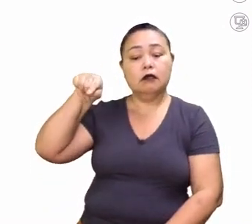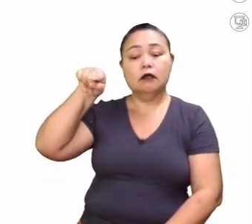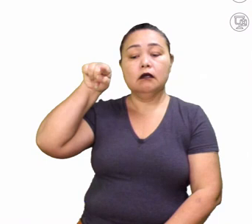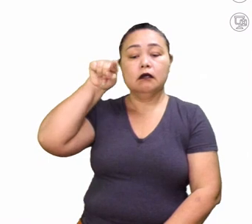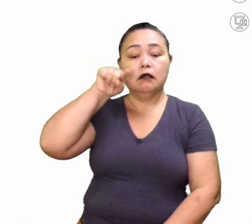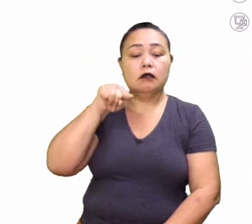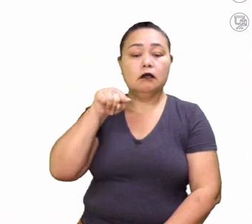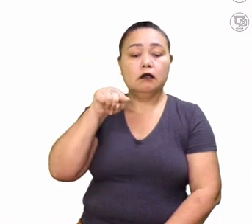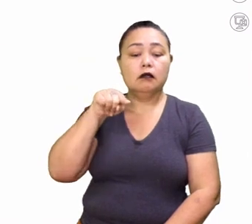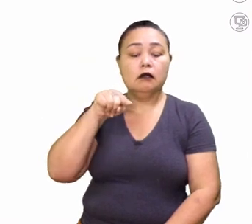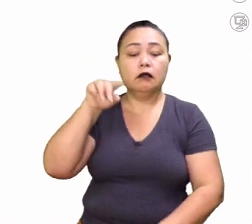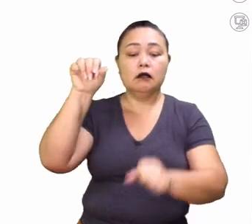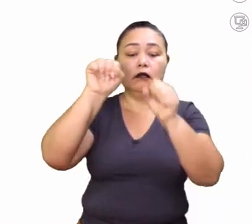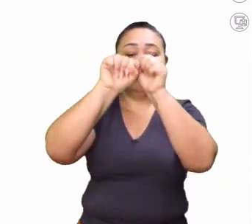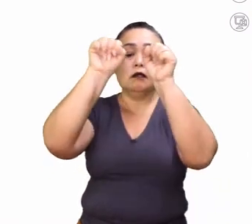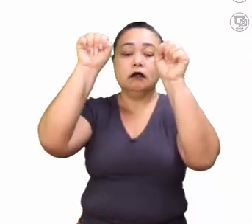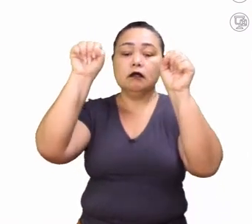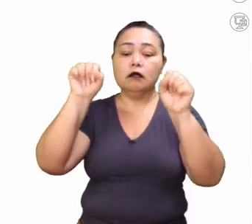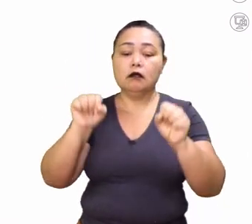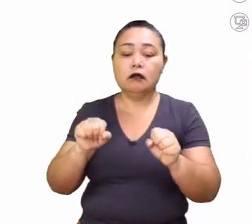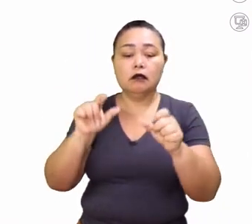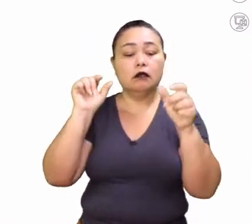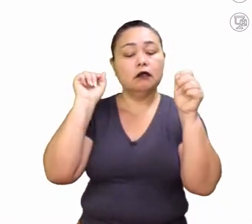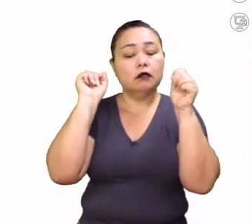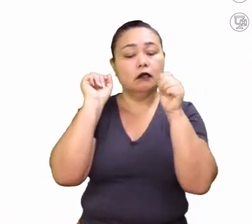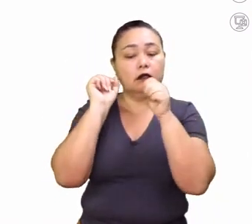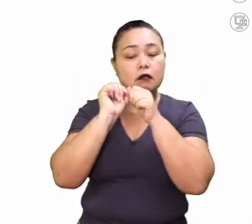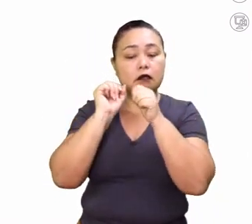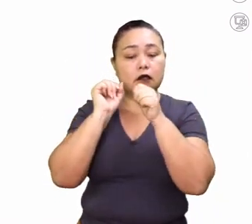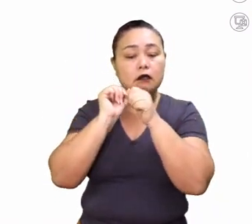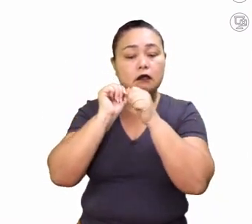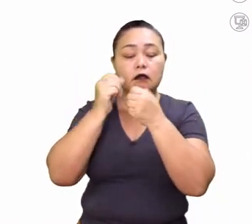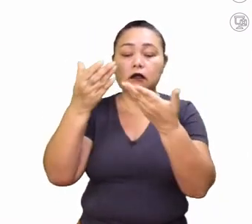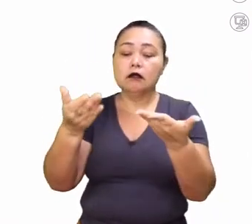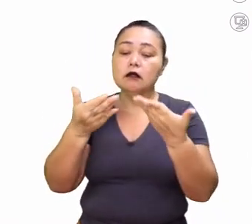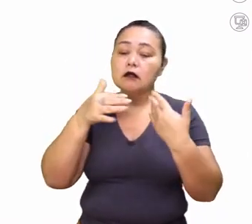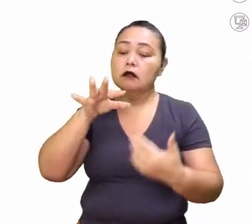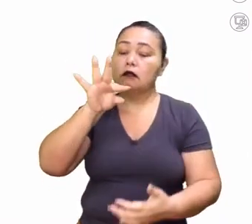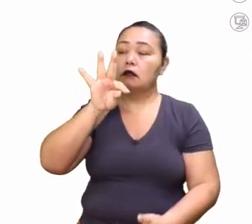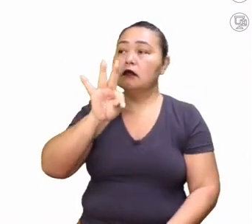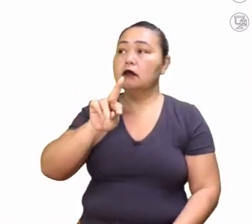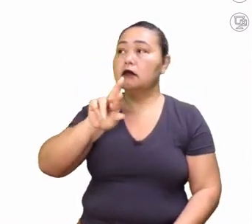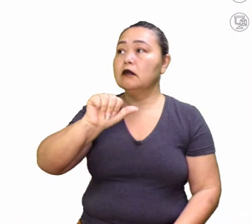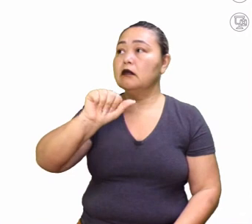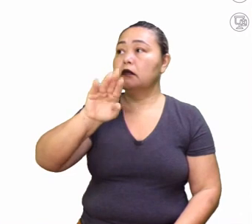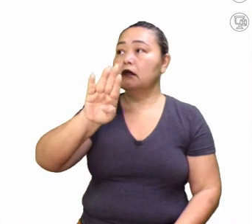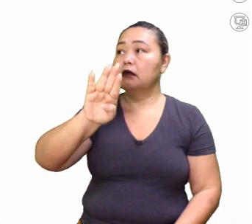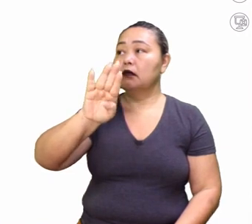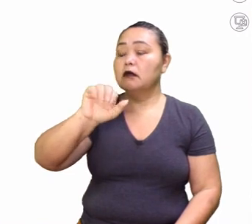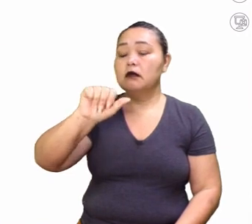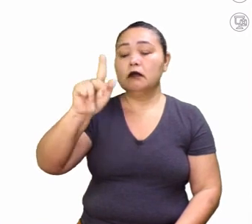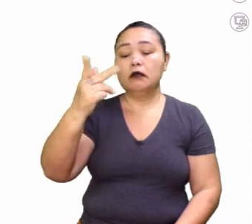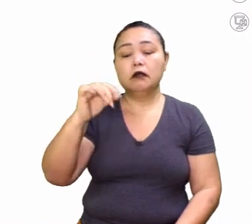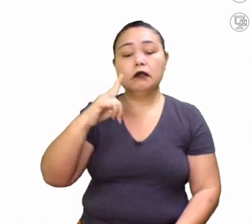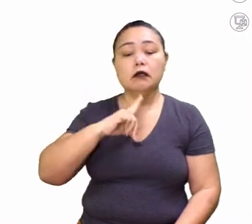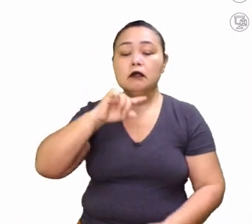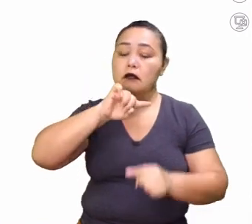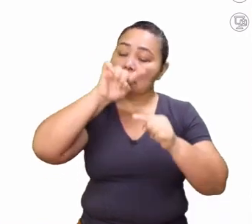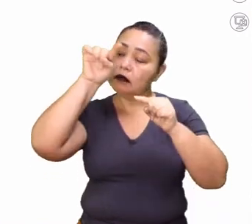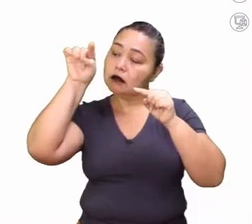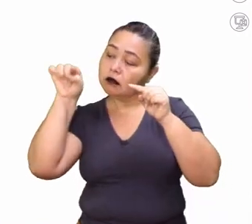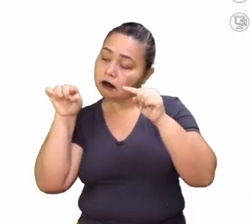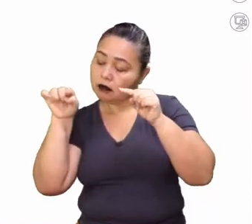cíclica o sistema sempre realiza e recebe trabalho pode realizar e pode receber trabalho como é Sia